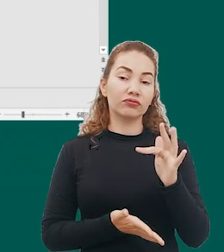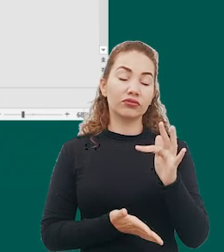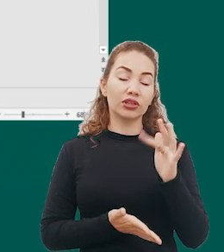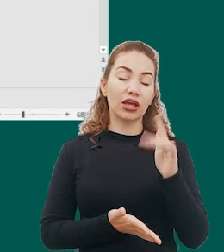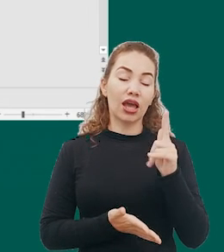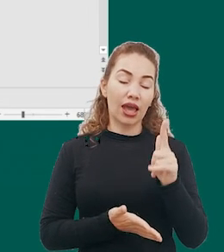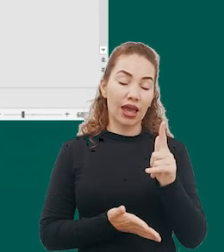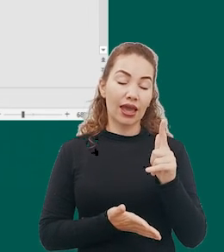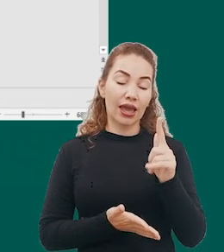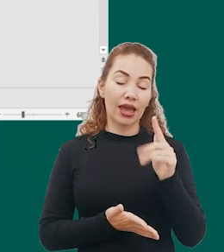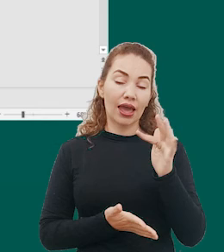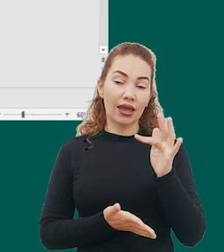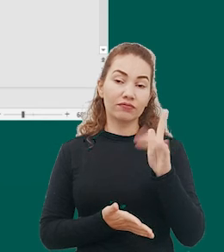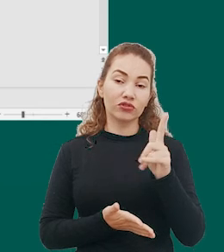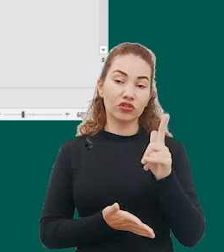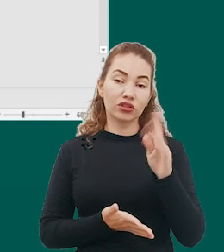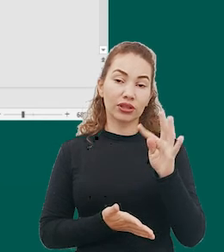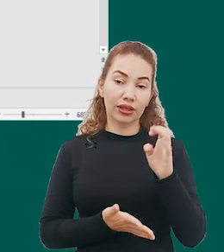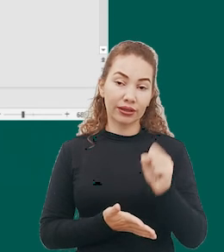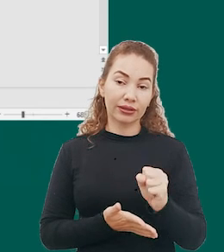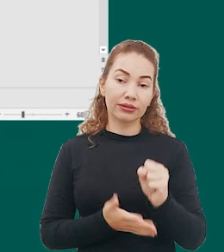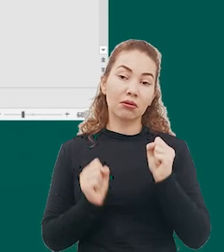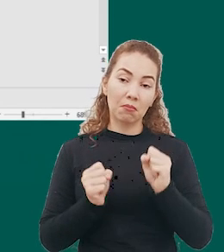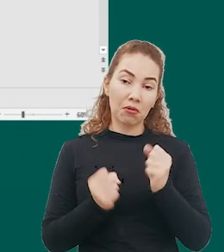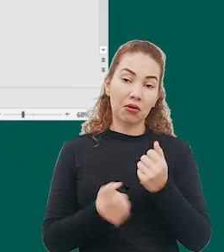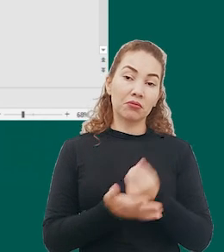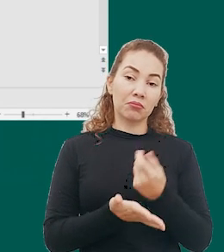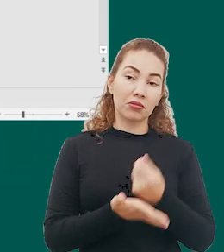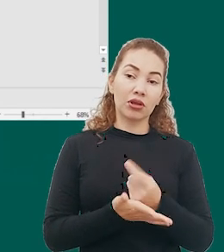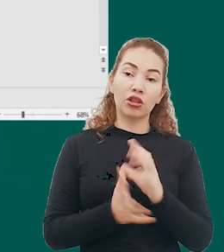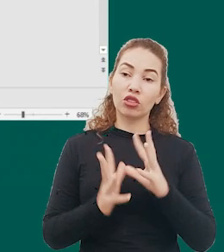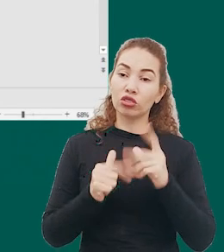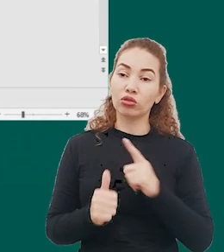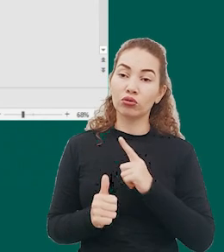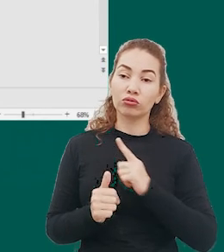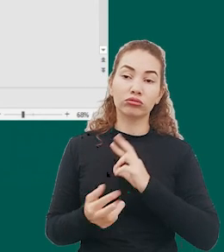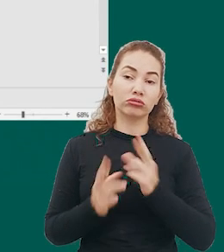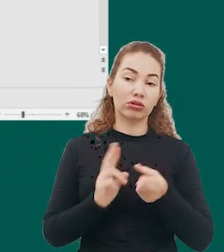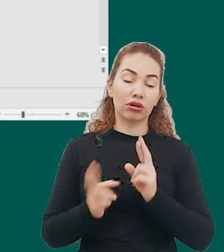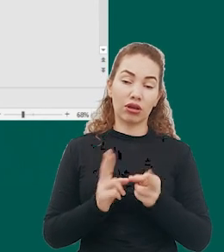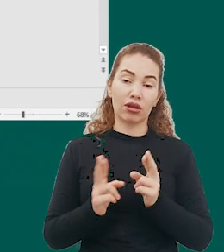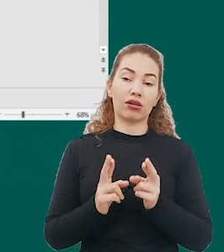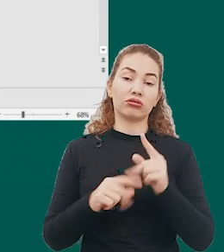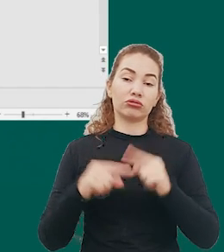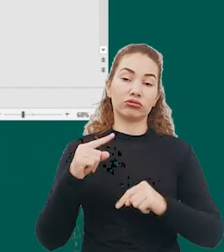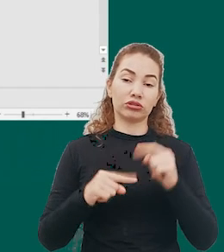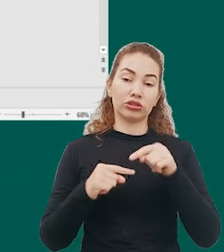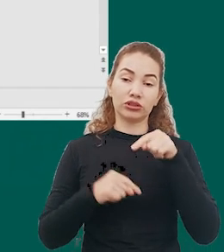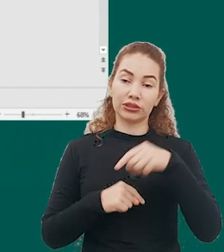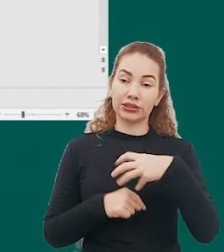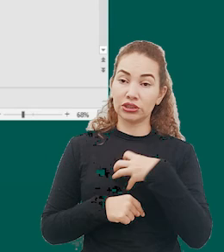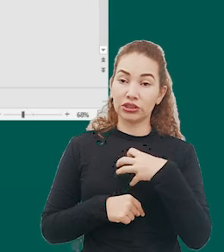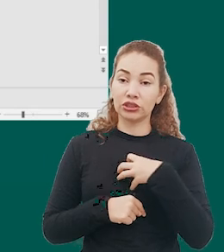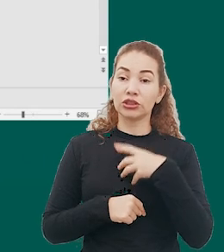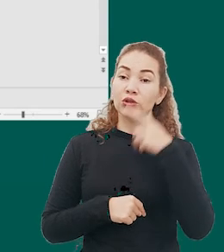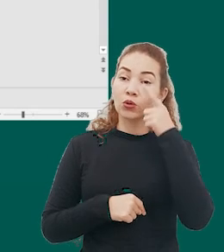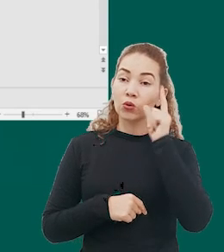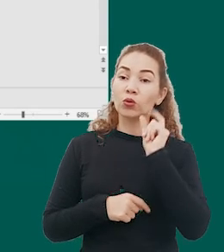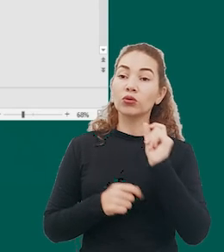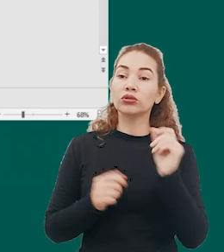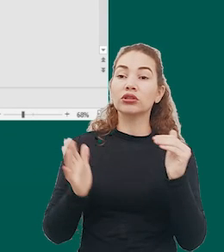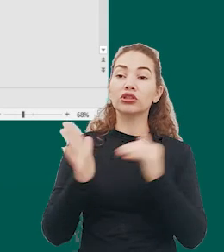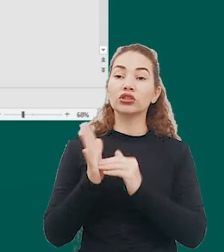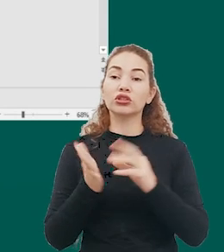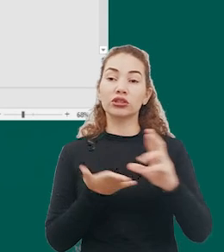enfim. Então, todas as despesas relacionadas à atividade. Desta forma, nós vamos chegar na